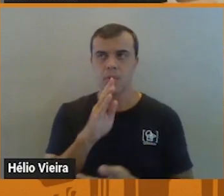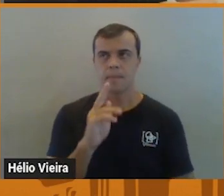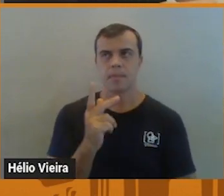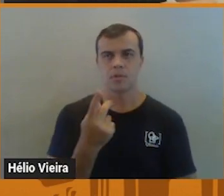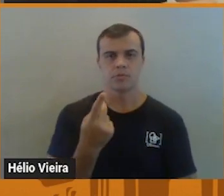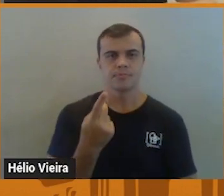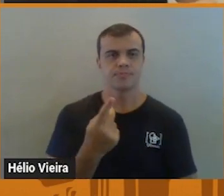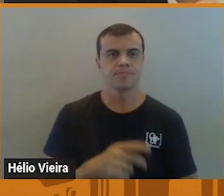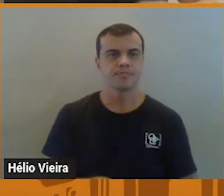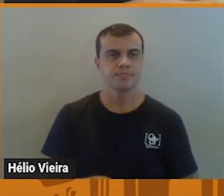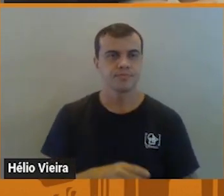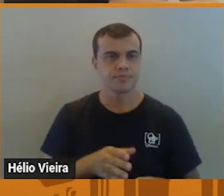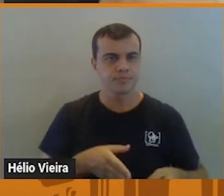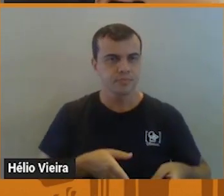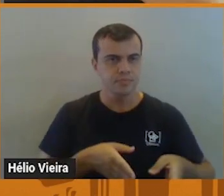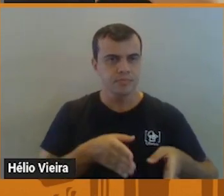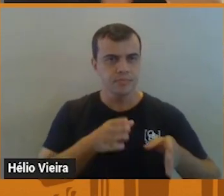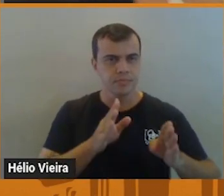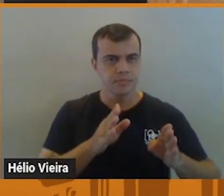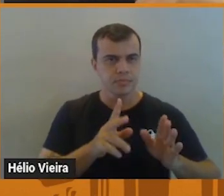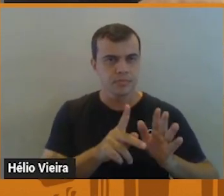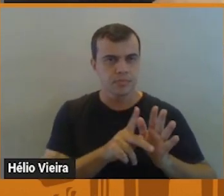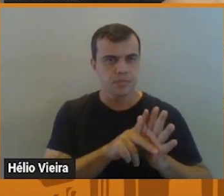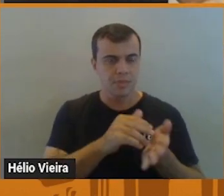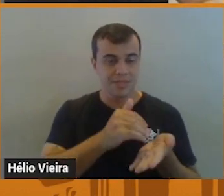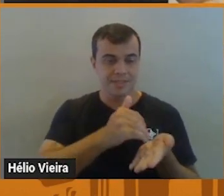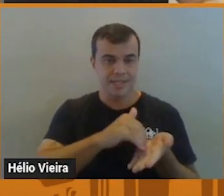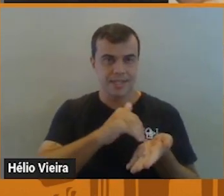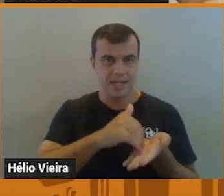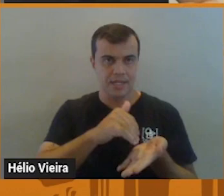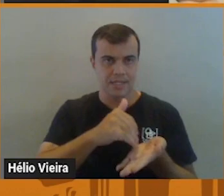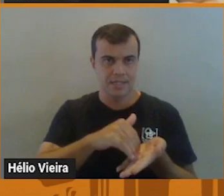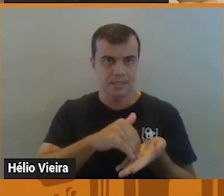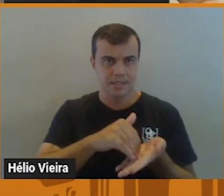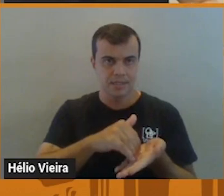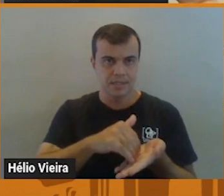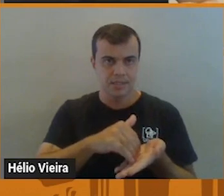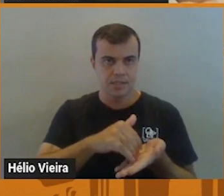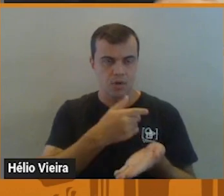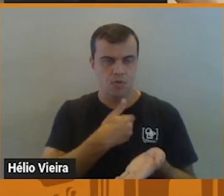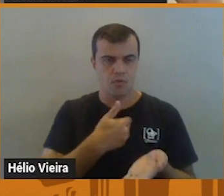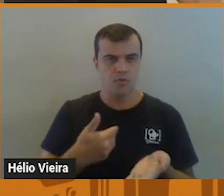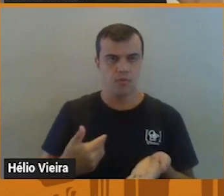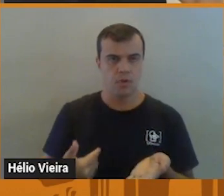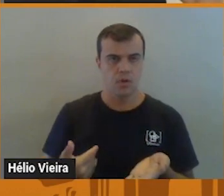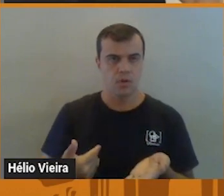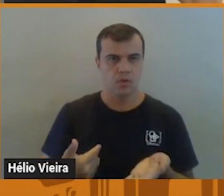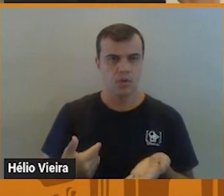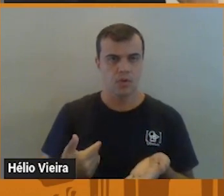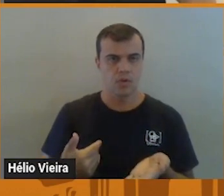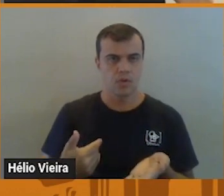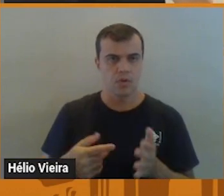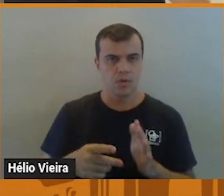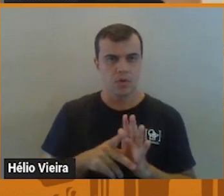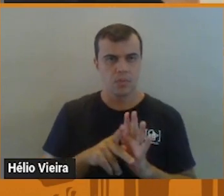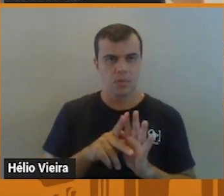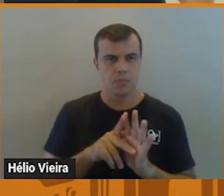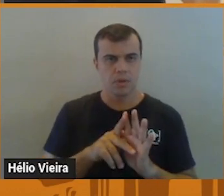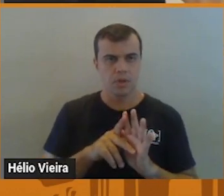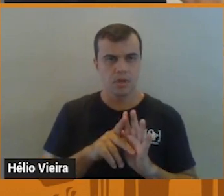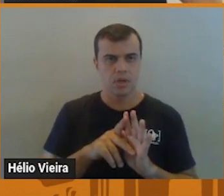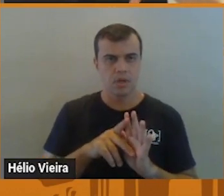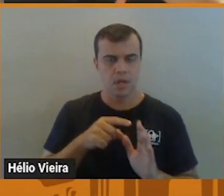Horizonte, os prédios que eram os prédios das secretarias de governo, que são prédios que, em